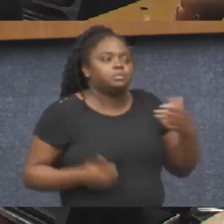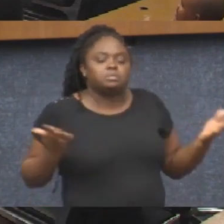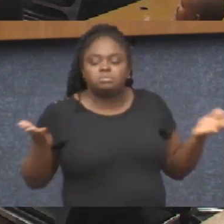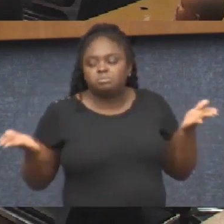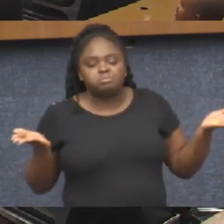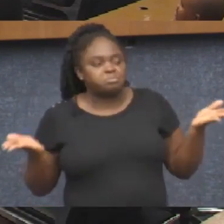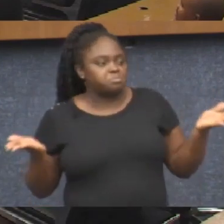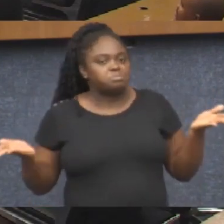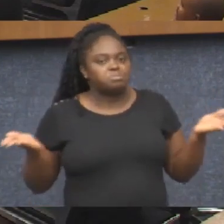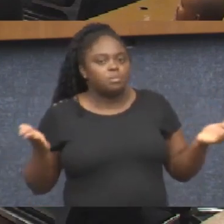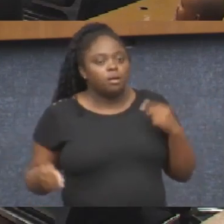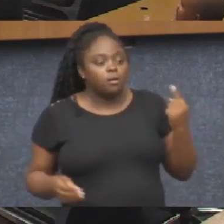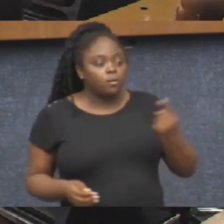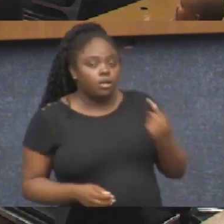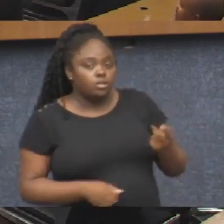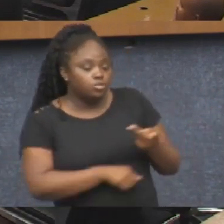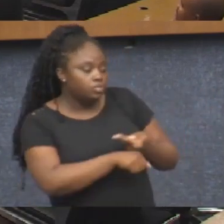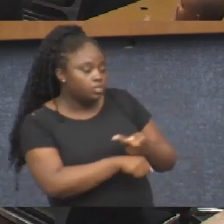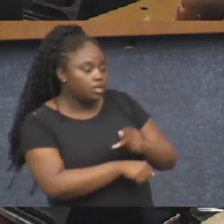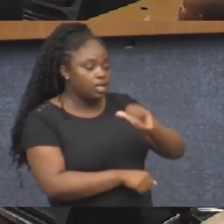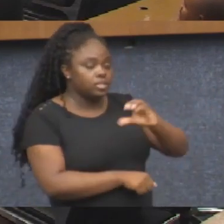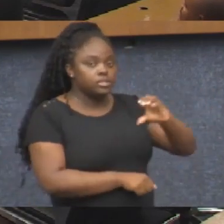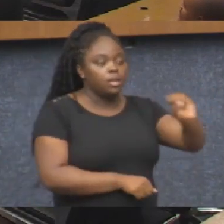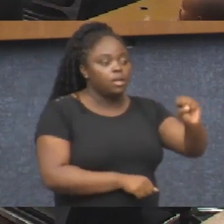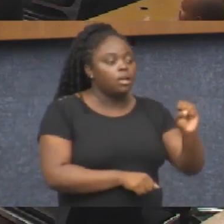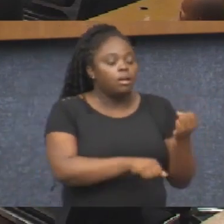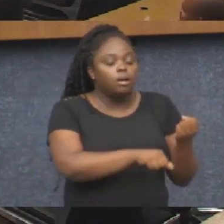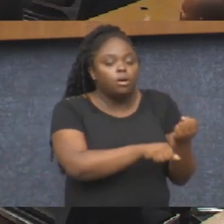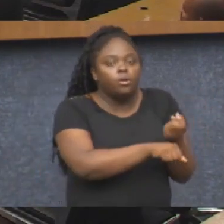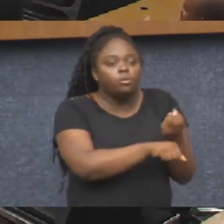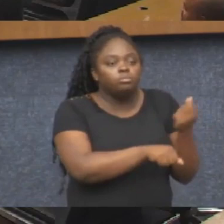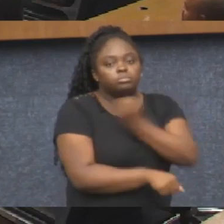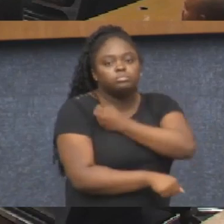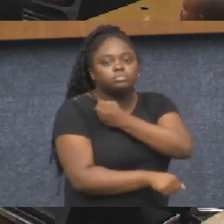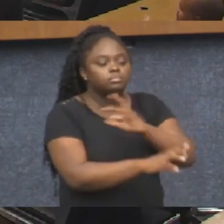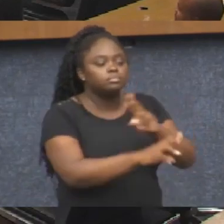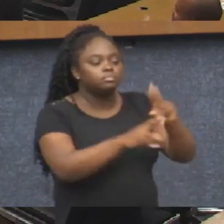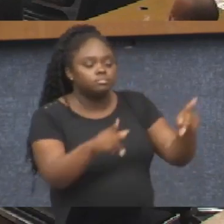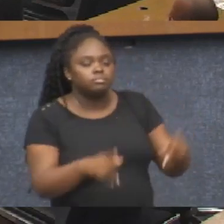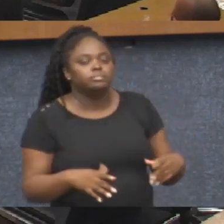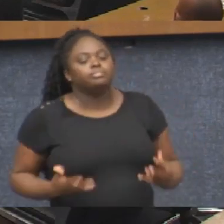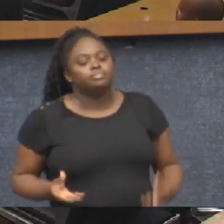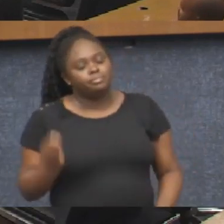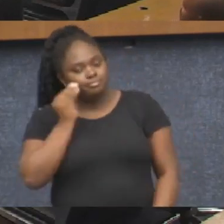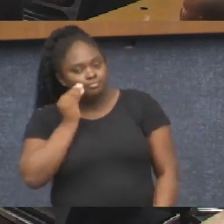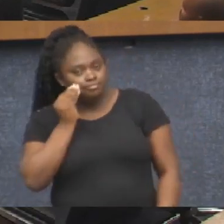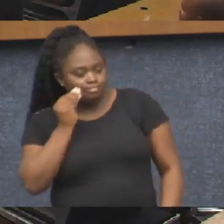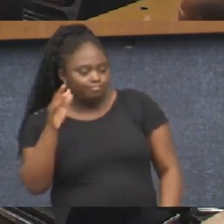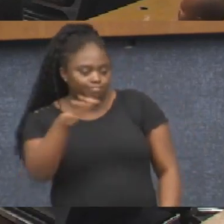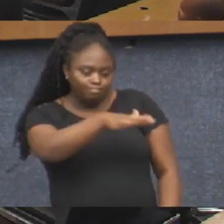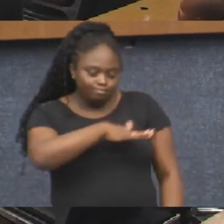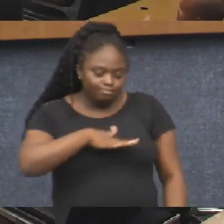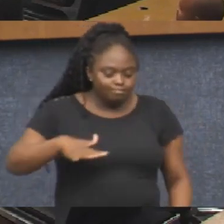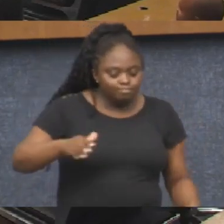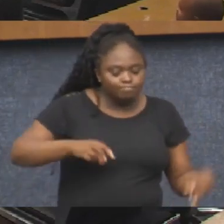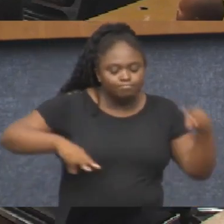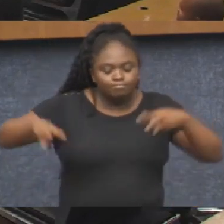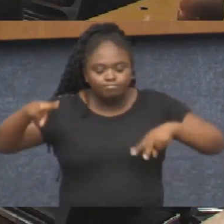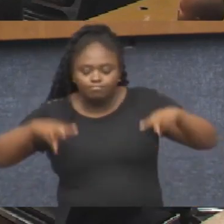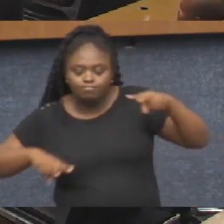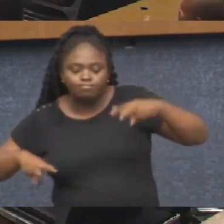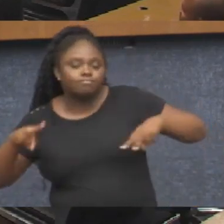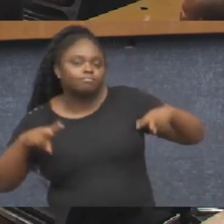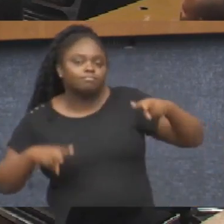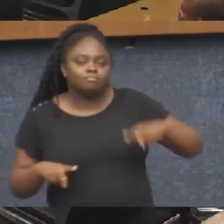gente recorria às ACS, o número era diferente. Então, a gente sentou, olhou o território e fez a territorialização,